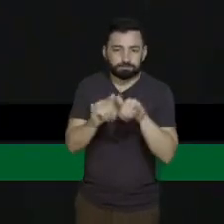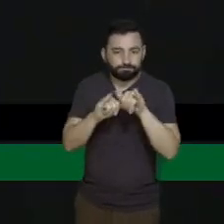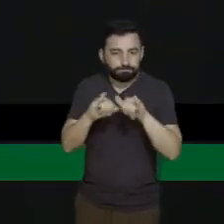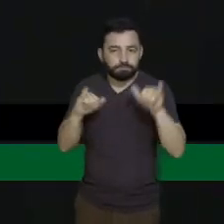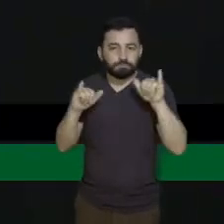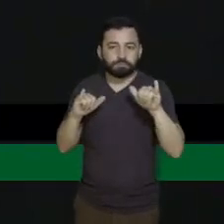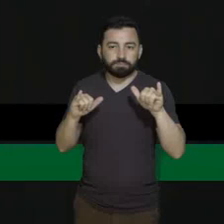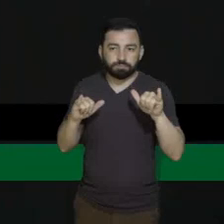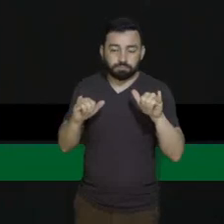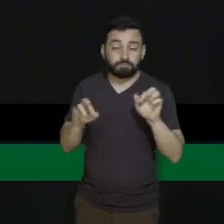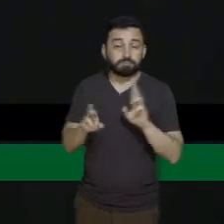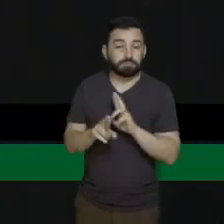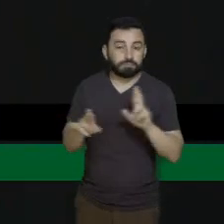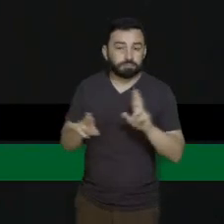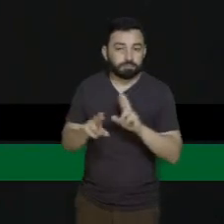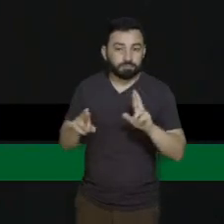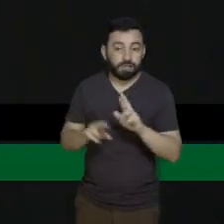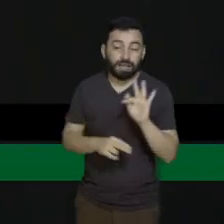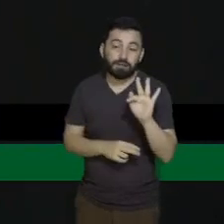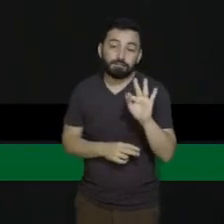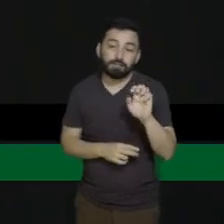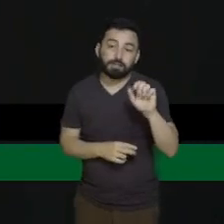com relação à Fesporte.